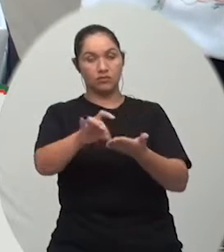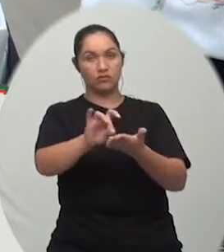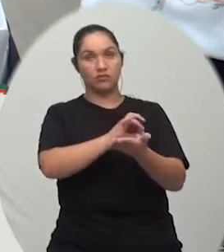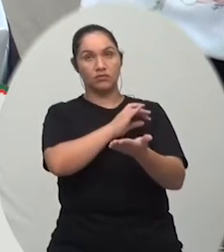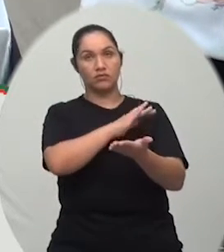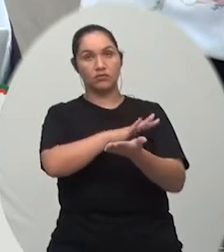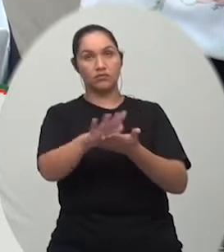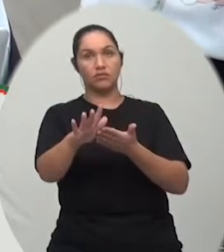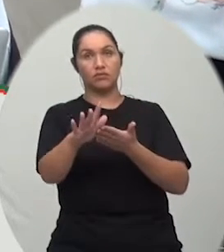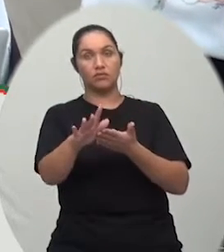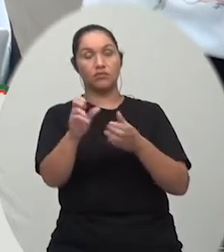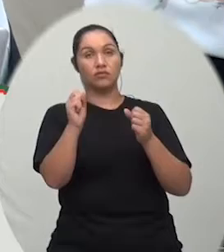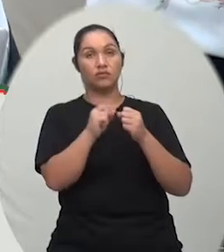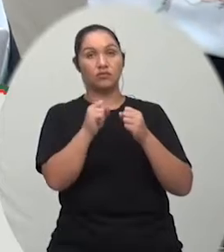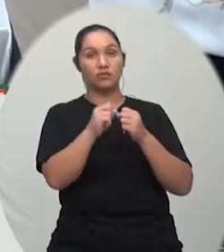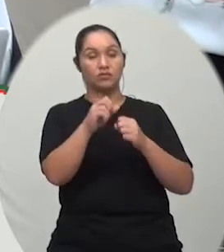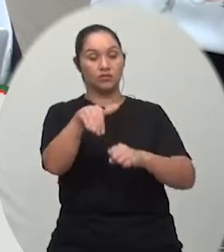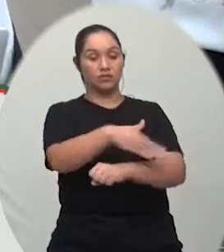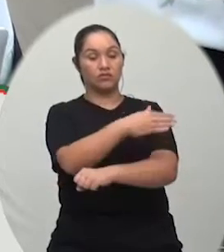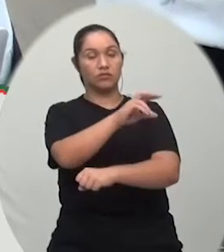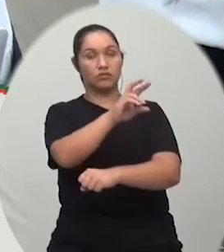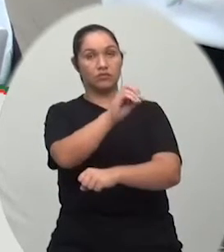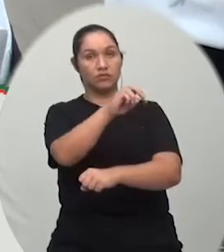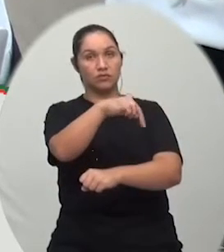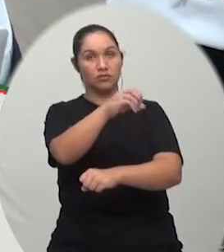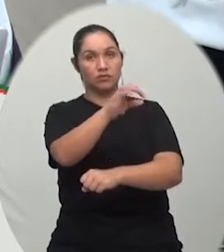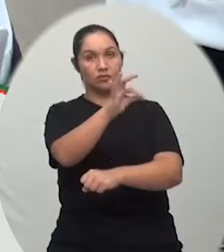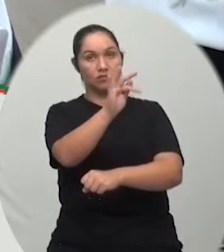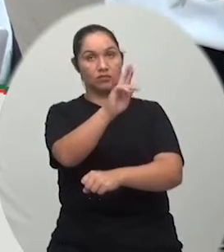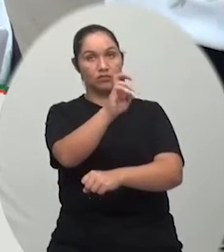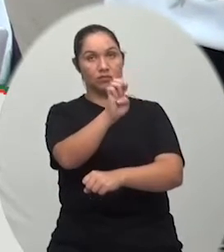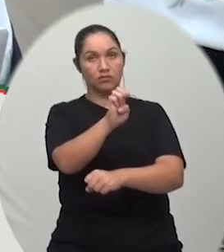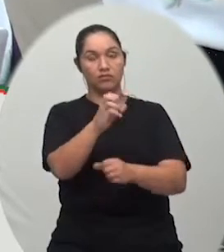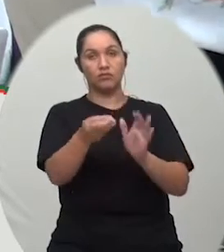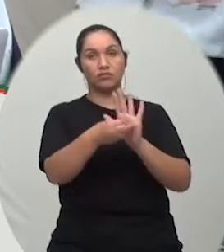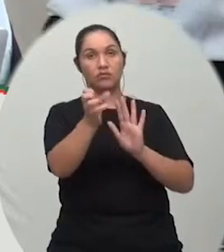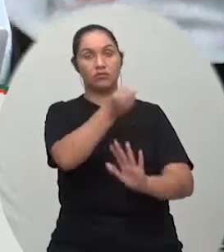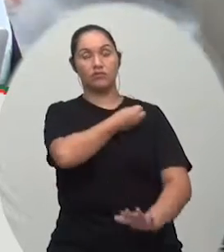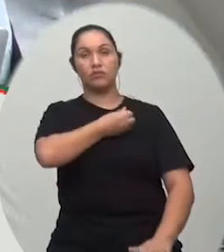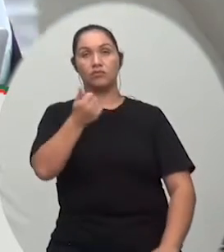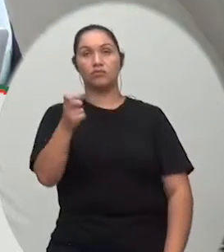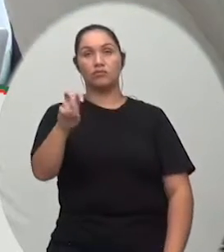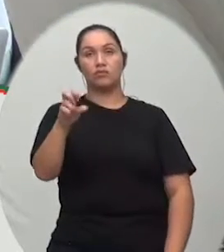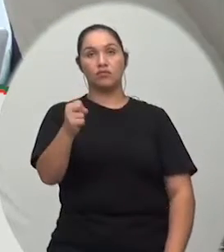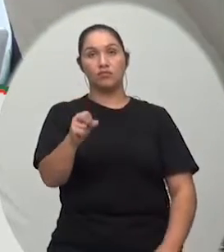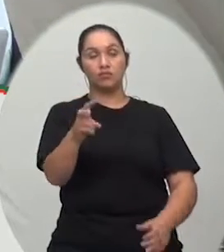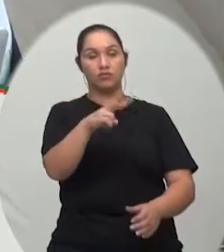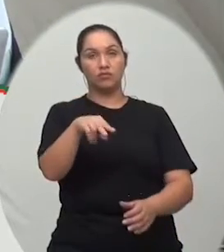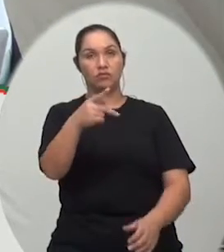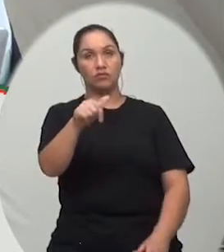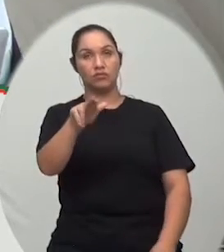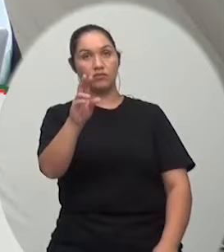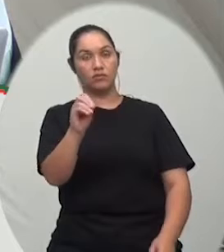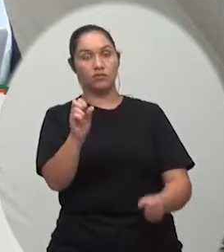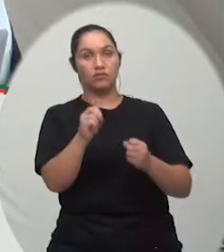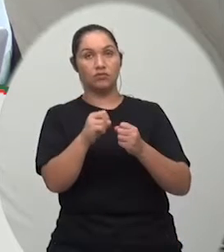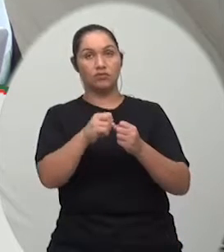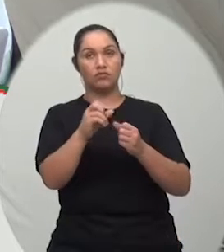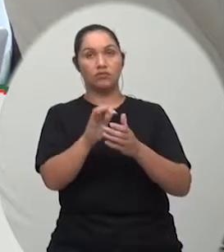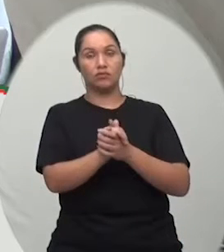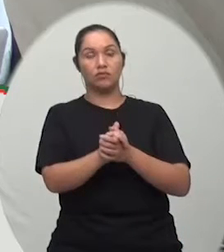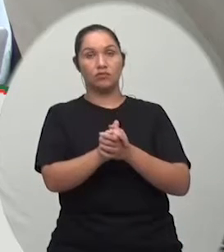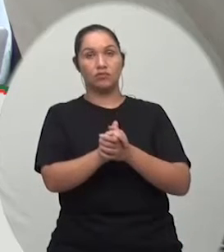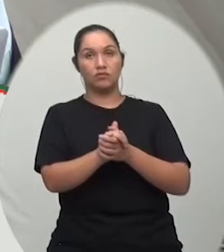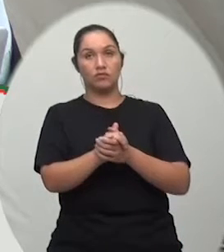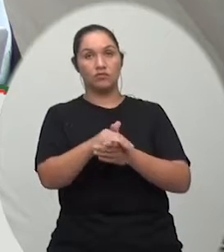Bernardino Lourenço. Indicação número 158/2019. Autor José Paulo Ferrarese.